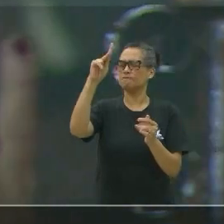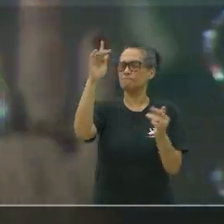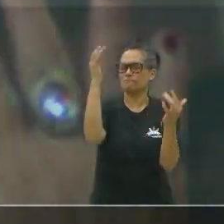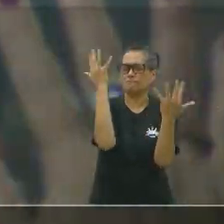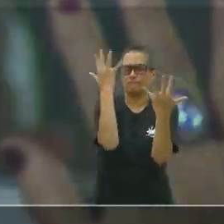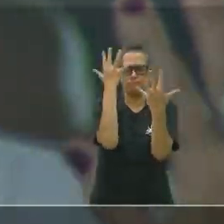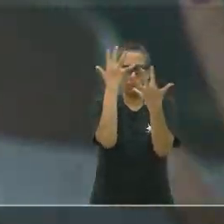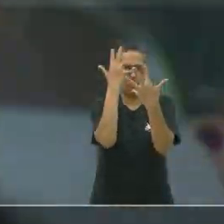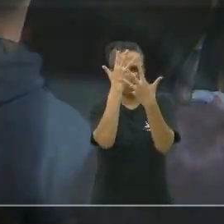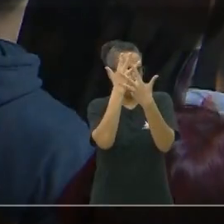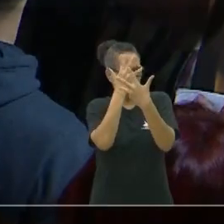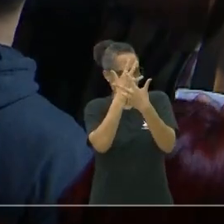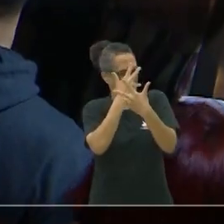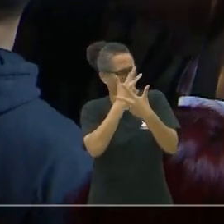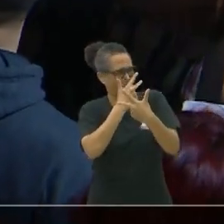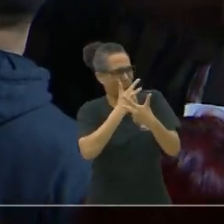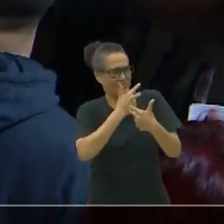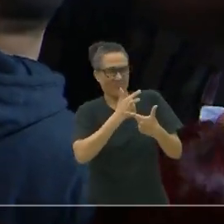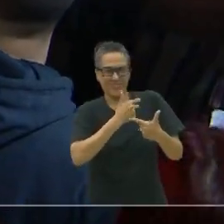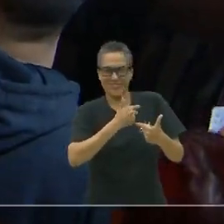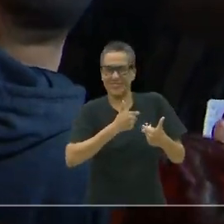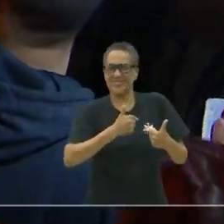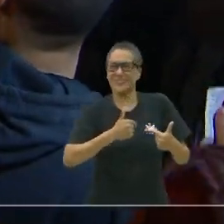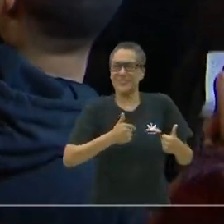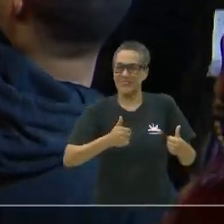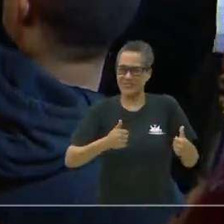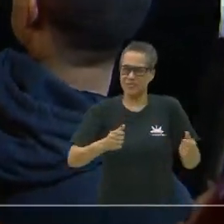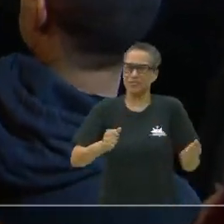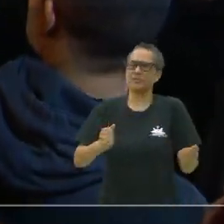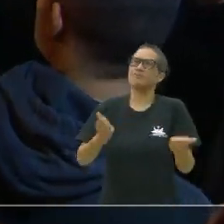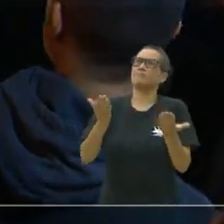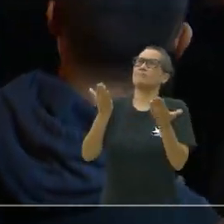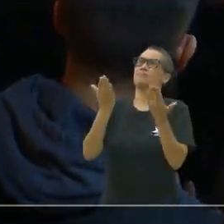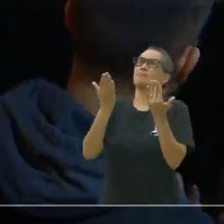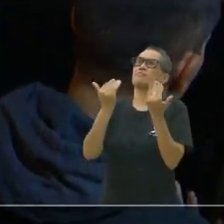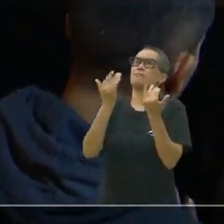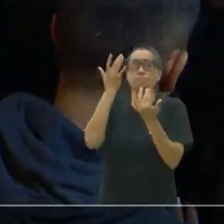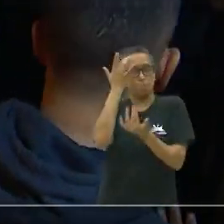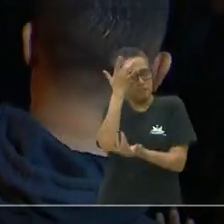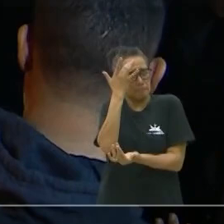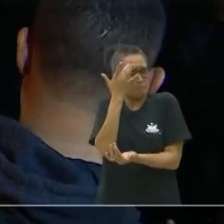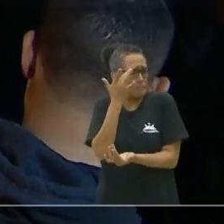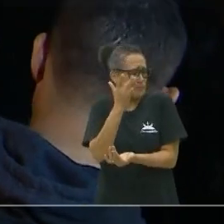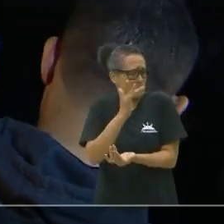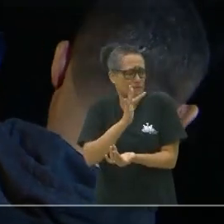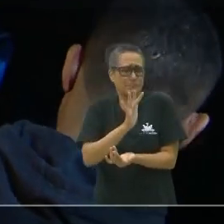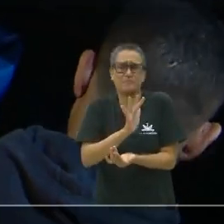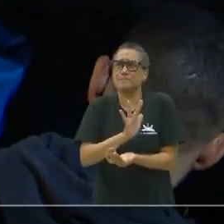és tão lindo, Jesus, tão lindo que eu nem sei me